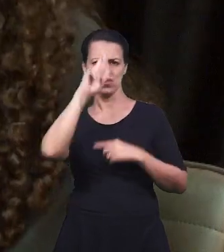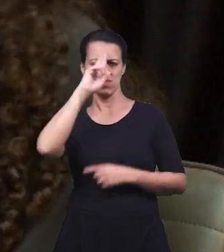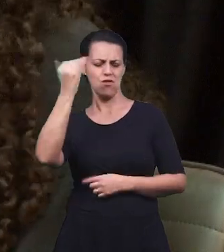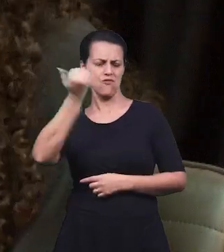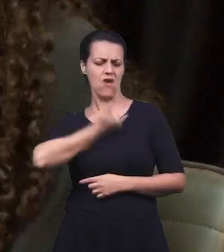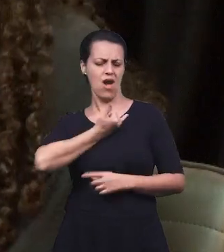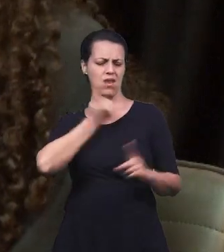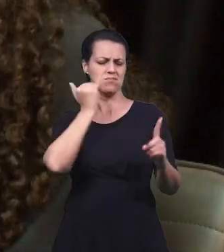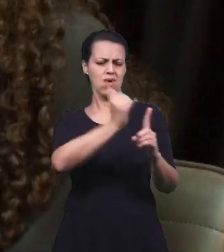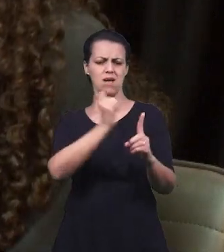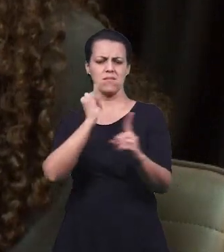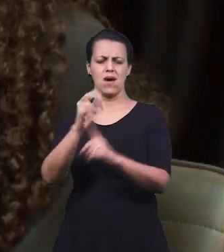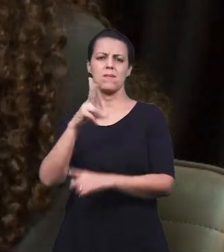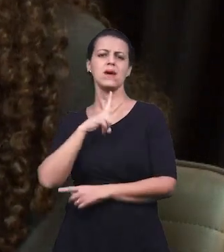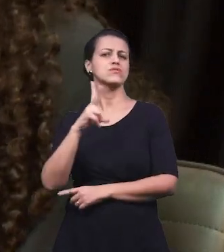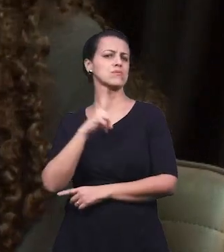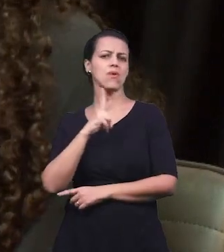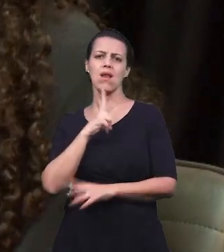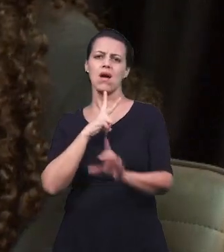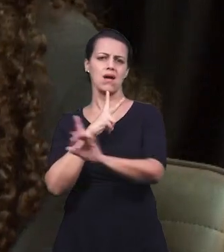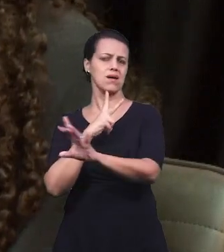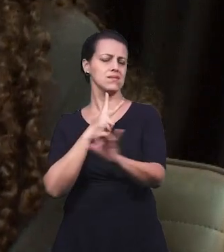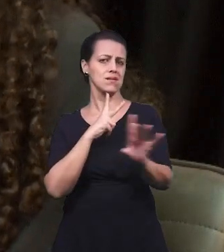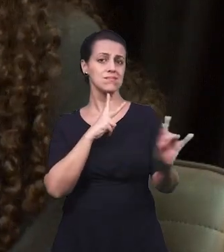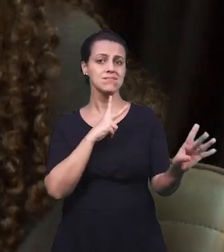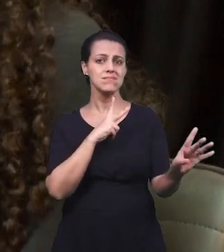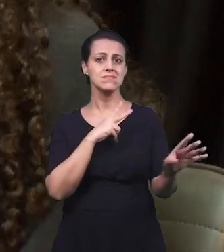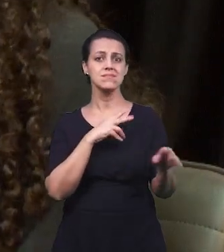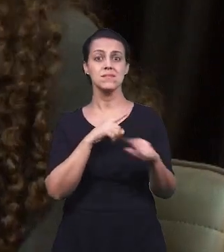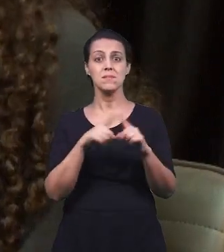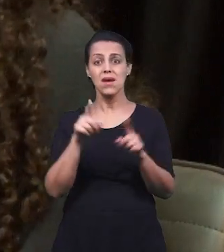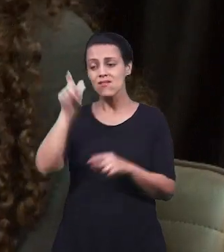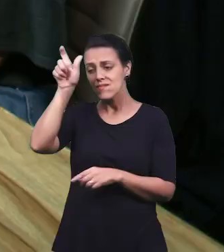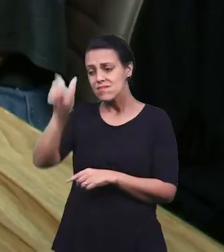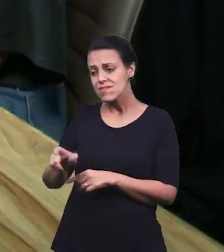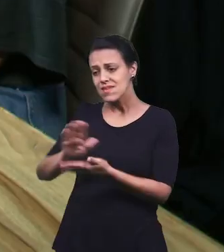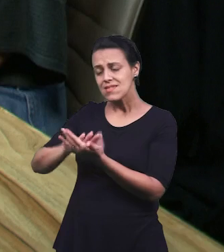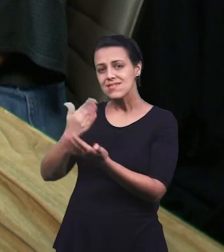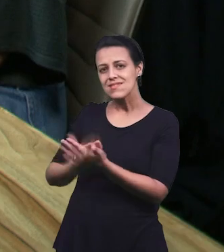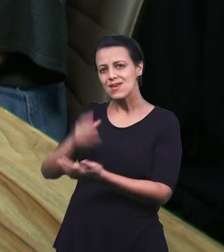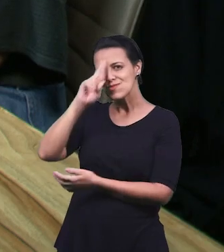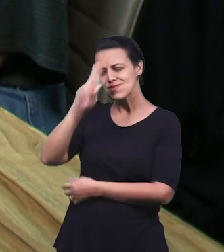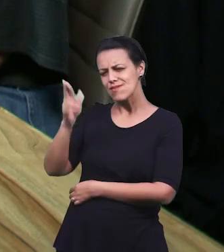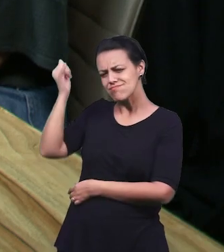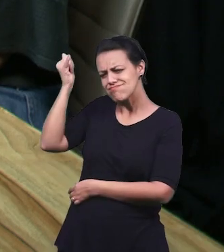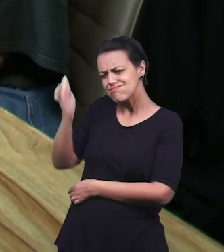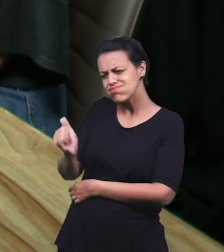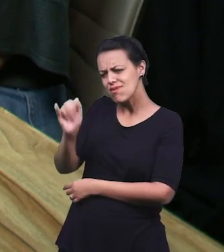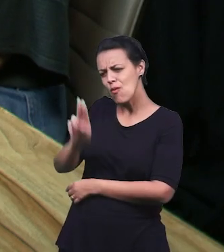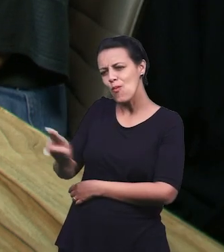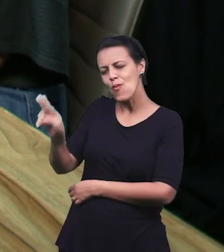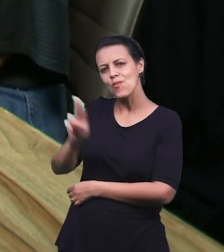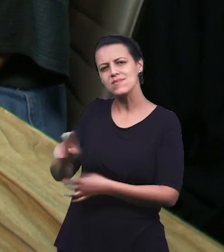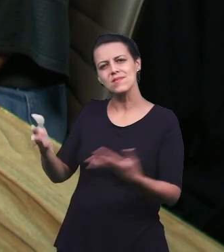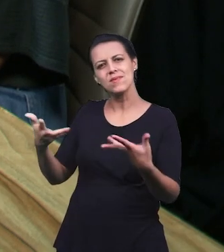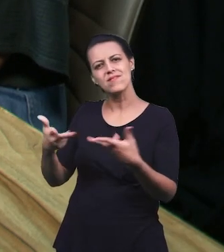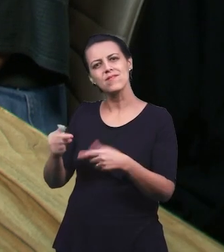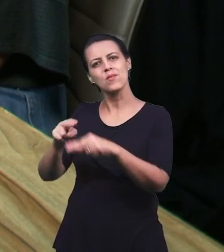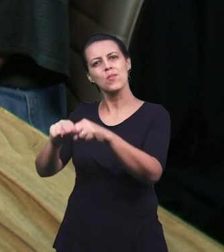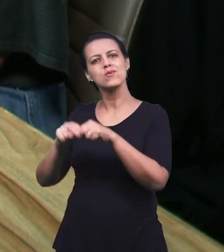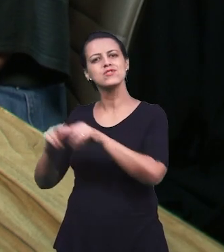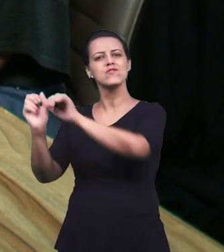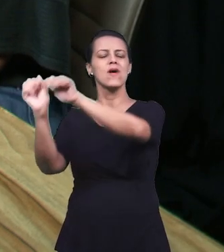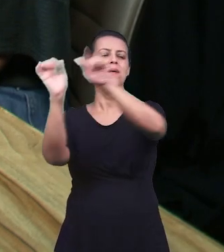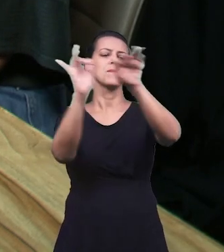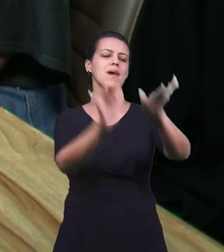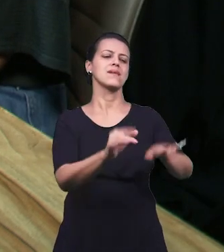particular com cada um, né, vocês sendo usados maravilhosamente, né, na vida desses surdos. Exatamente.